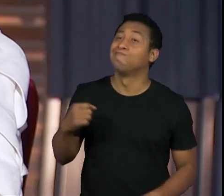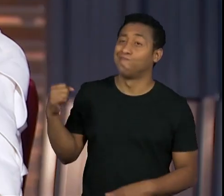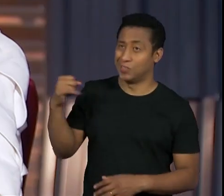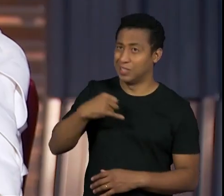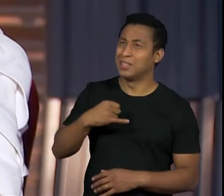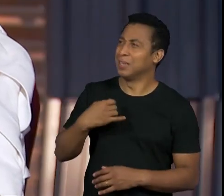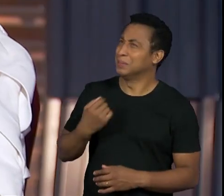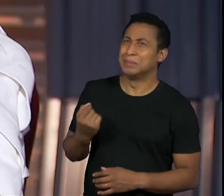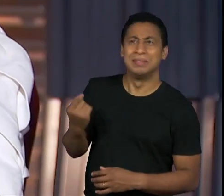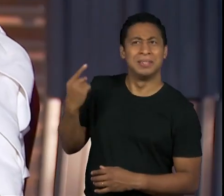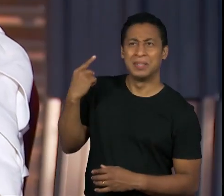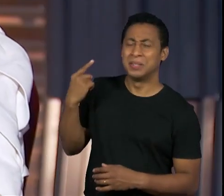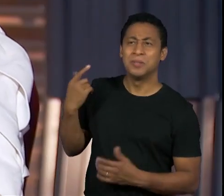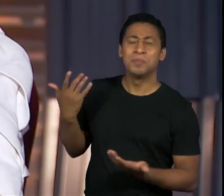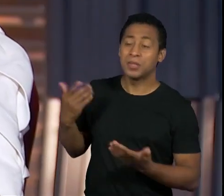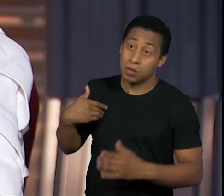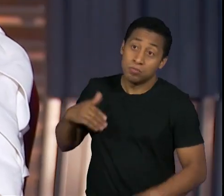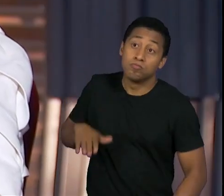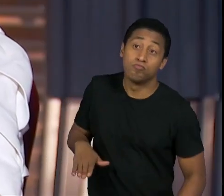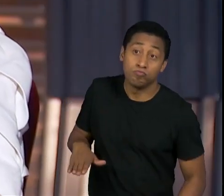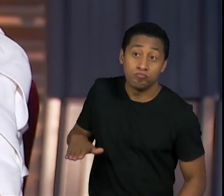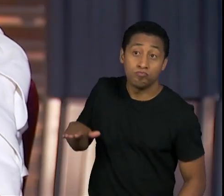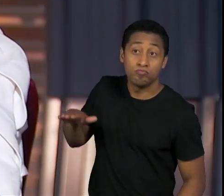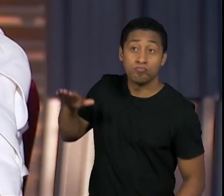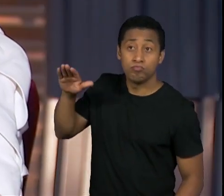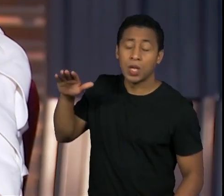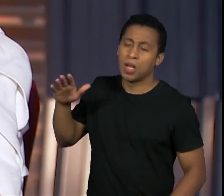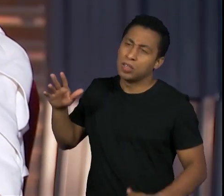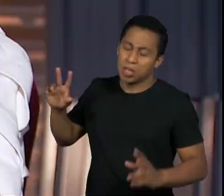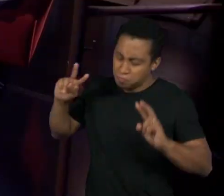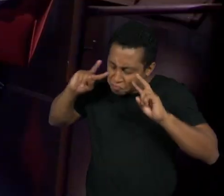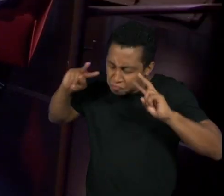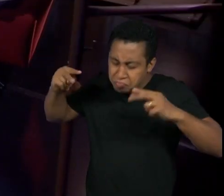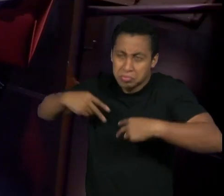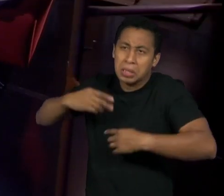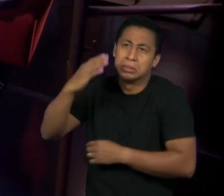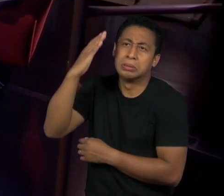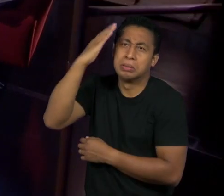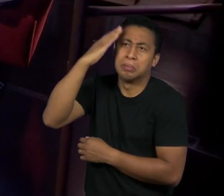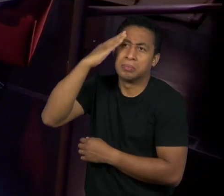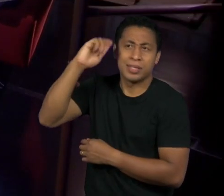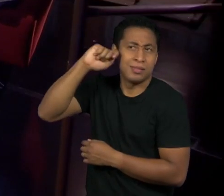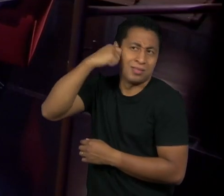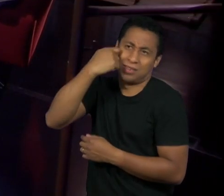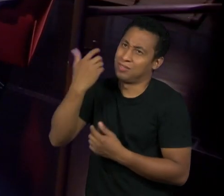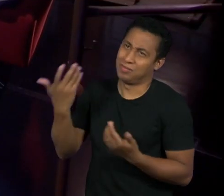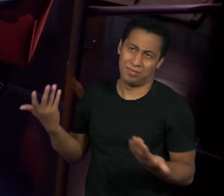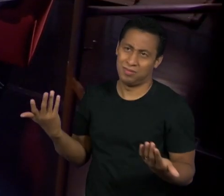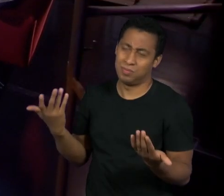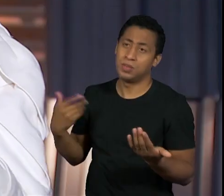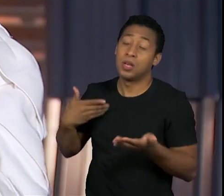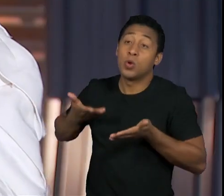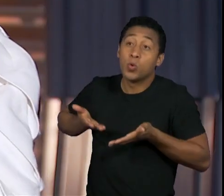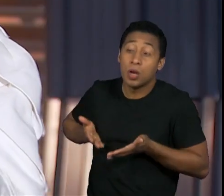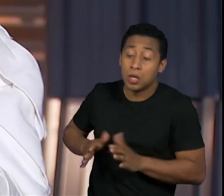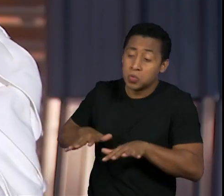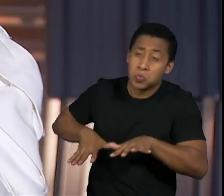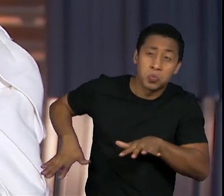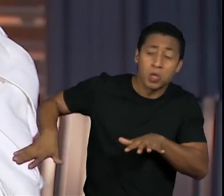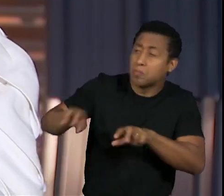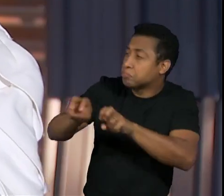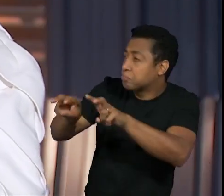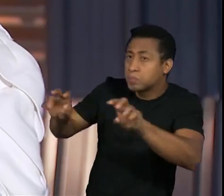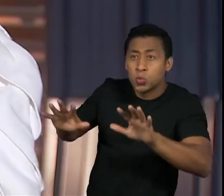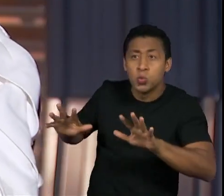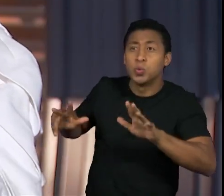sempre me entendi como uma pessoa negra pelo privilégio de crescer no Recôncavo, nesse comparativo de ser uma mulher negra de pele clara, escutar os